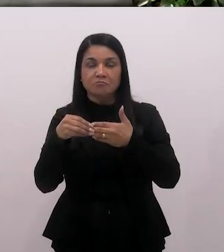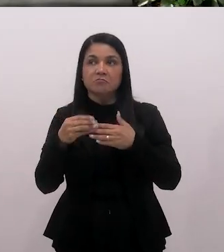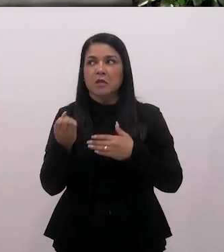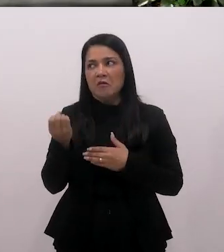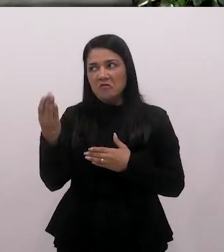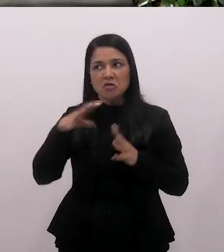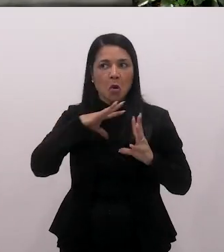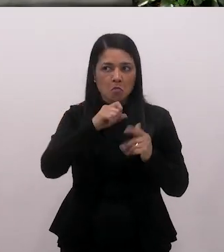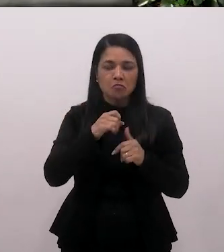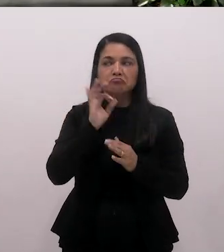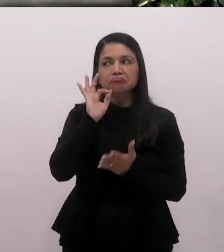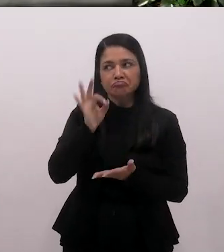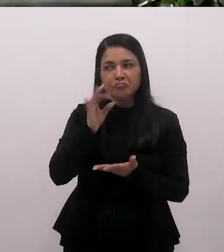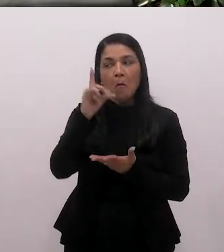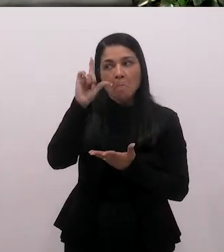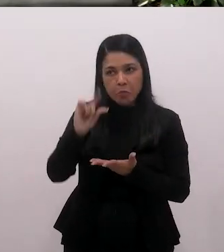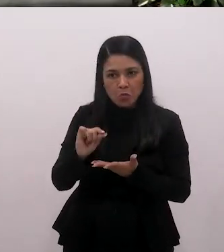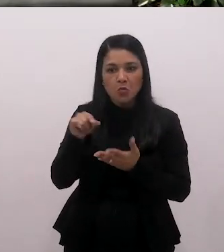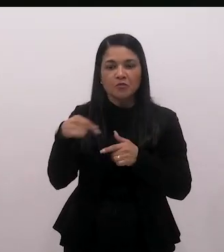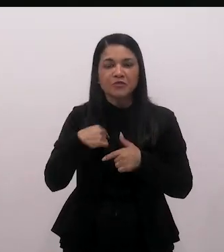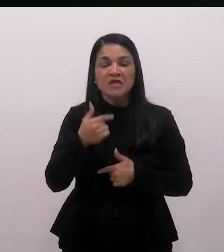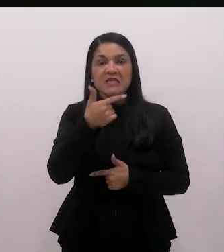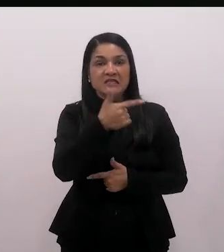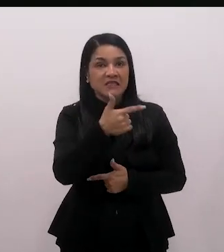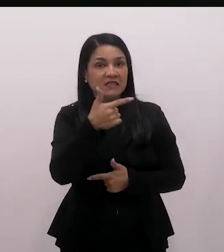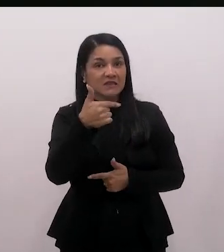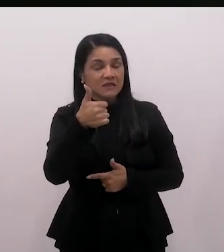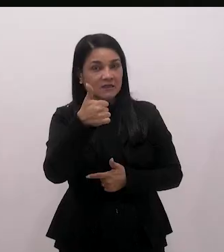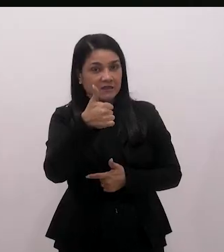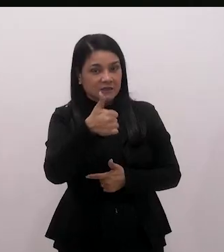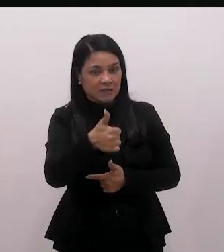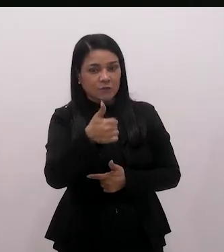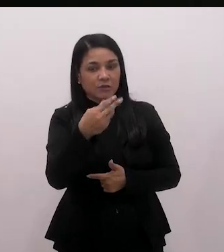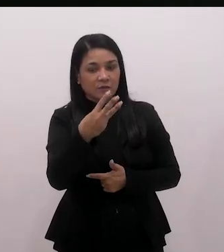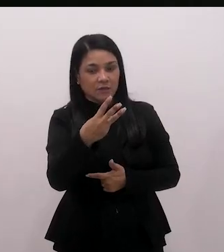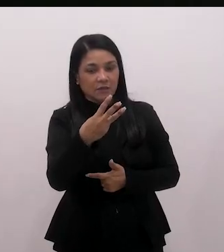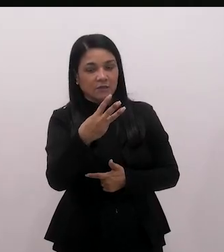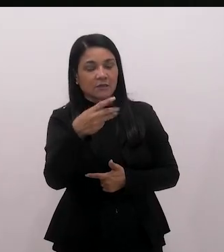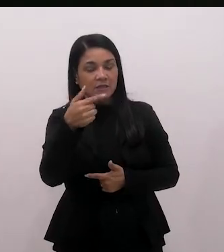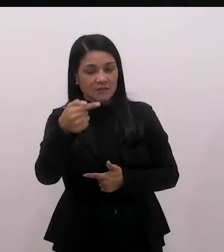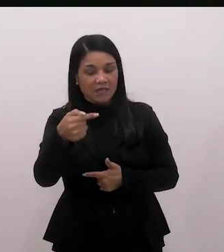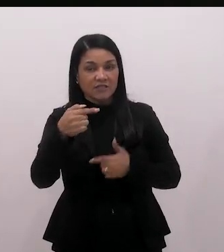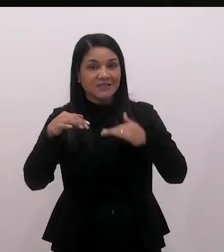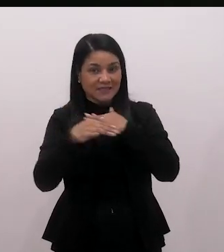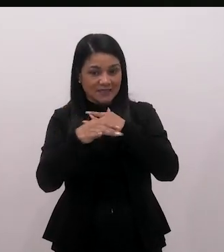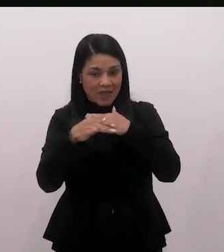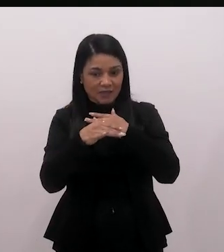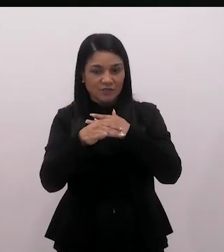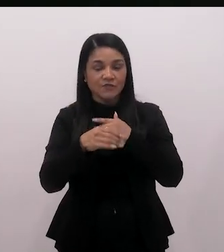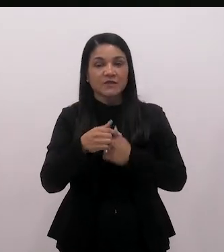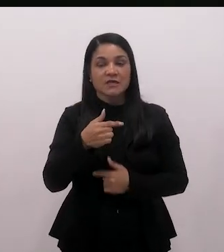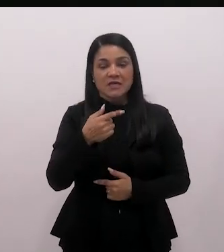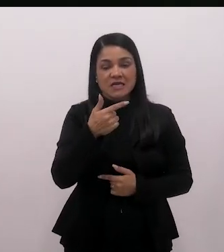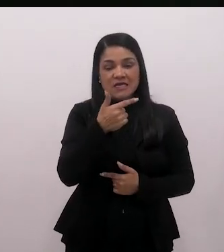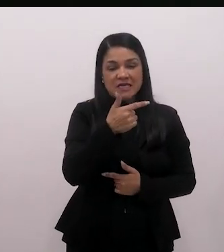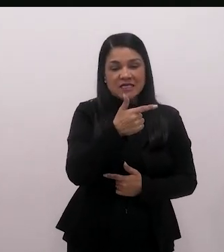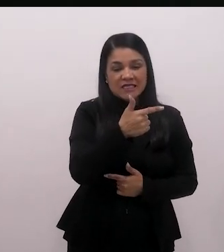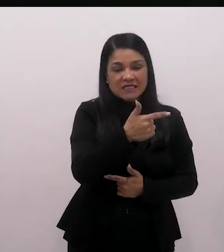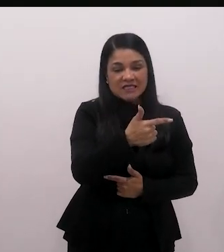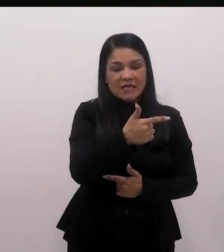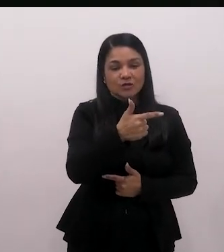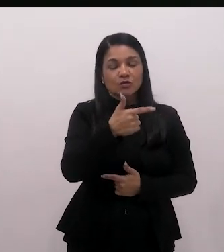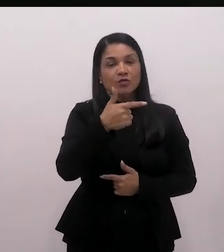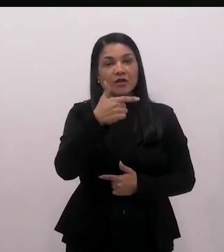fazíamos com esse dinheiro? Estávamos em 37 países já do mundo, 118 cidades e fazíamos por